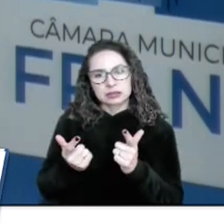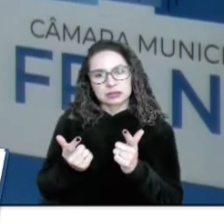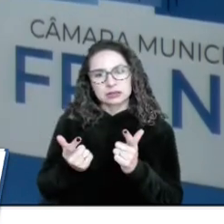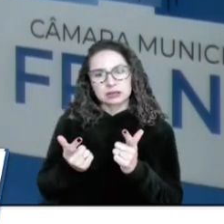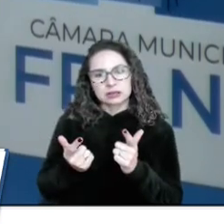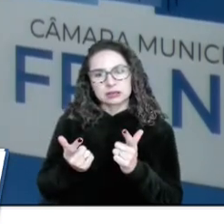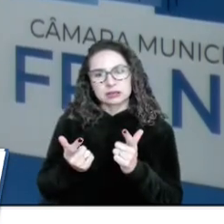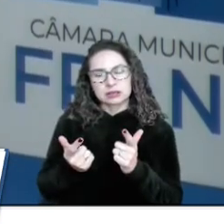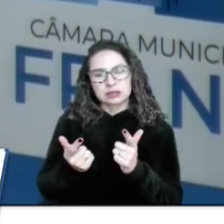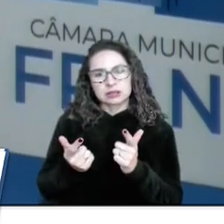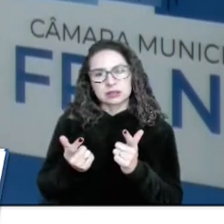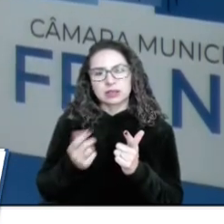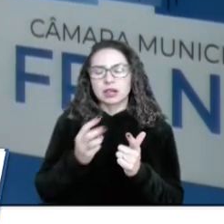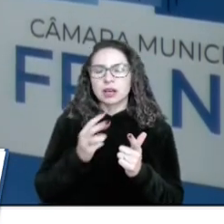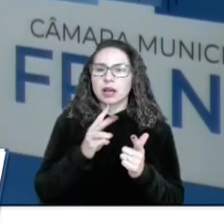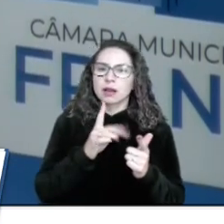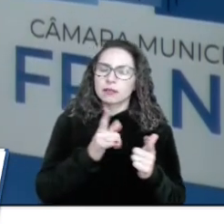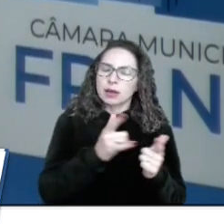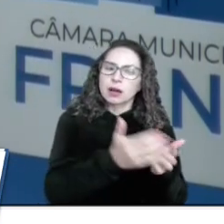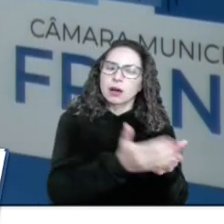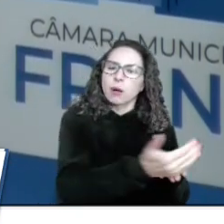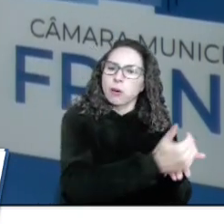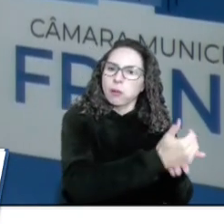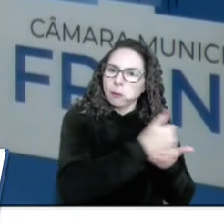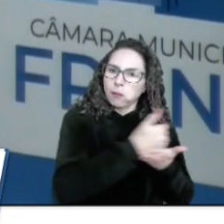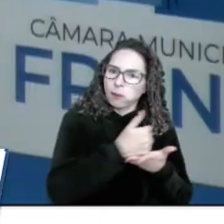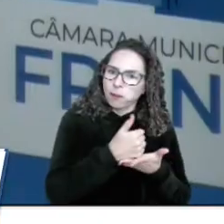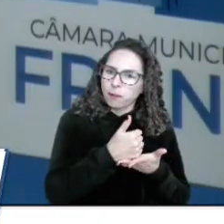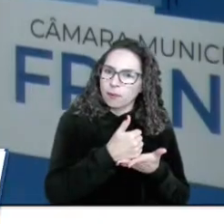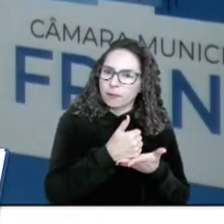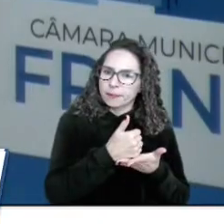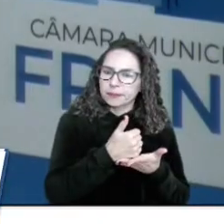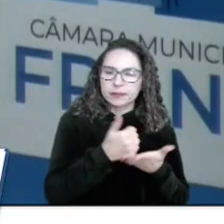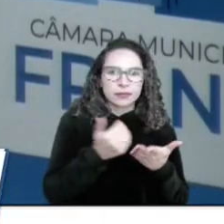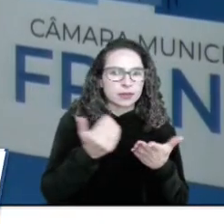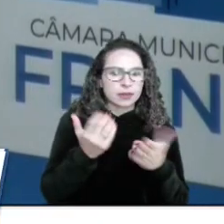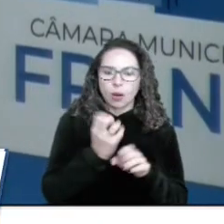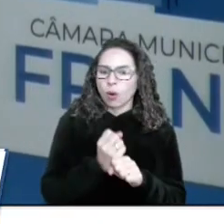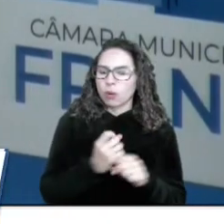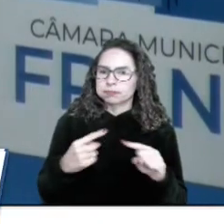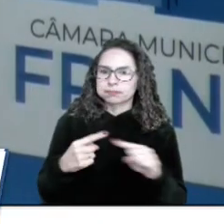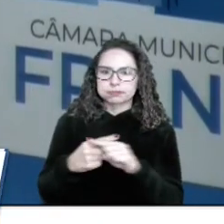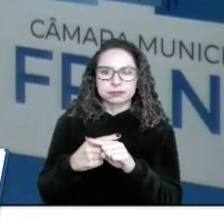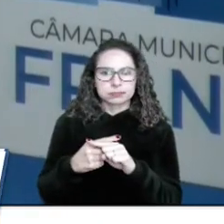você precisa aumentar a sua receita, porque senão a conta não fecha.